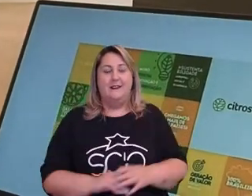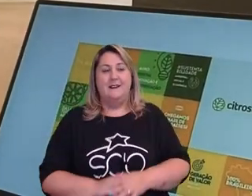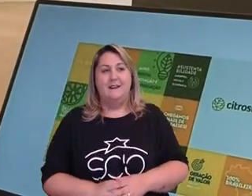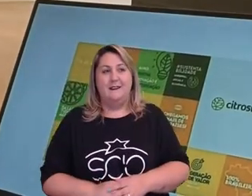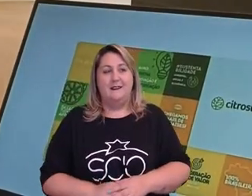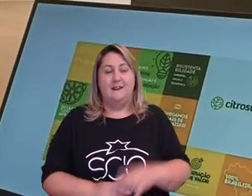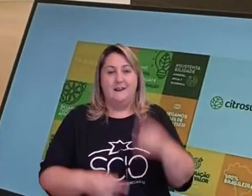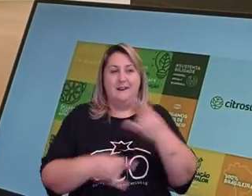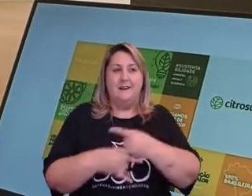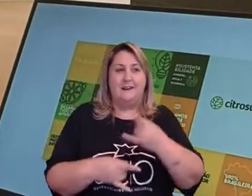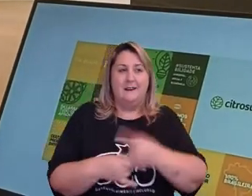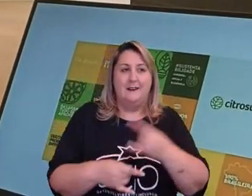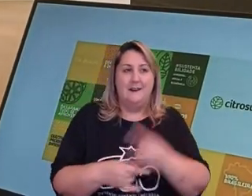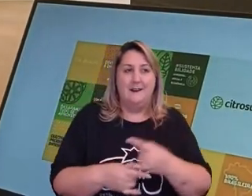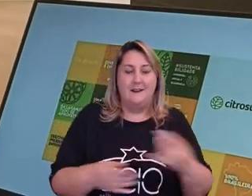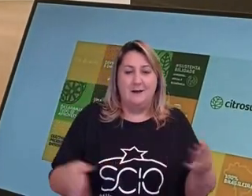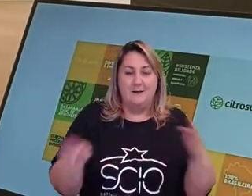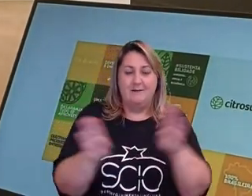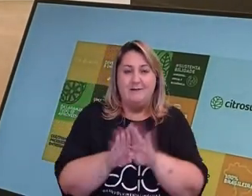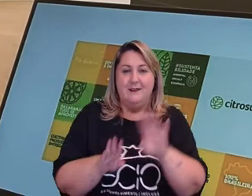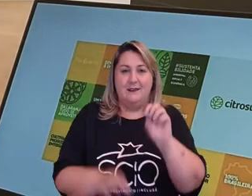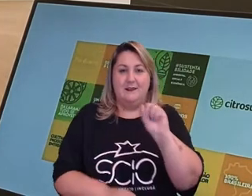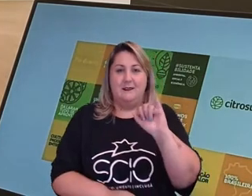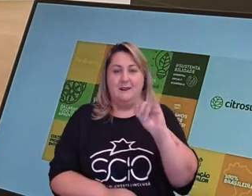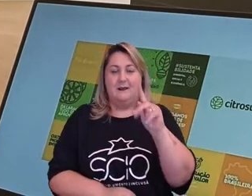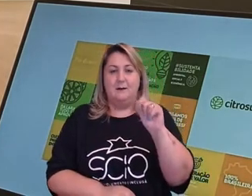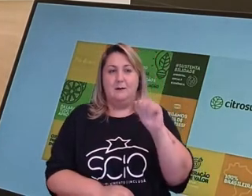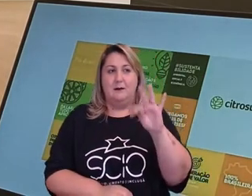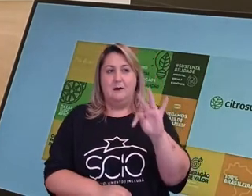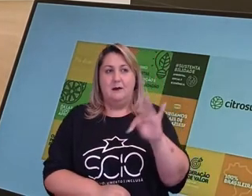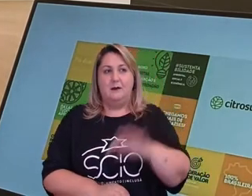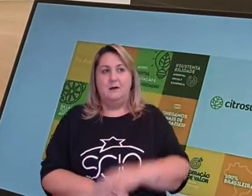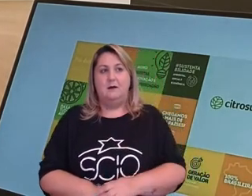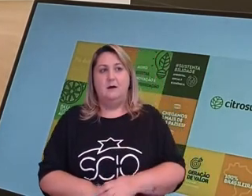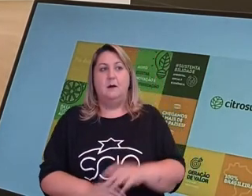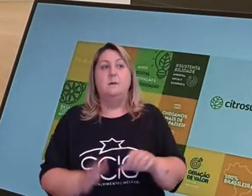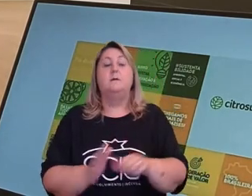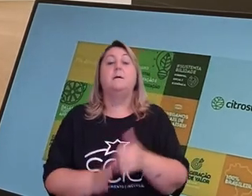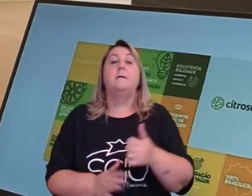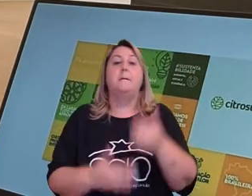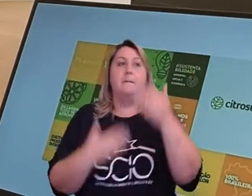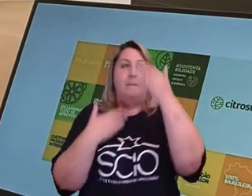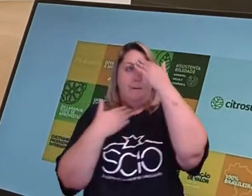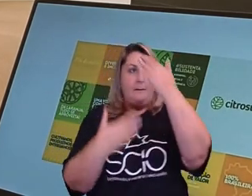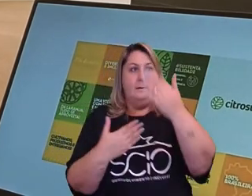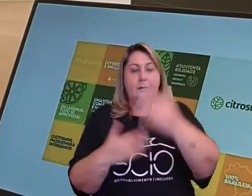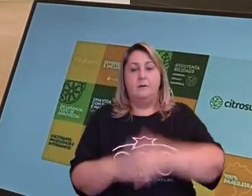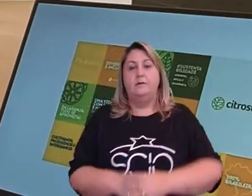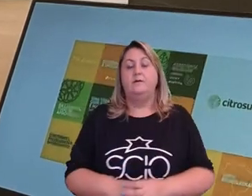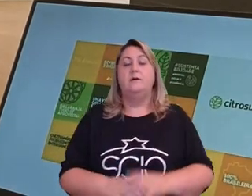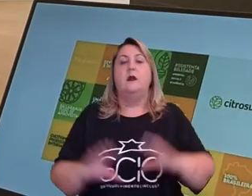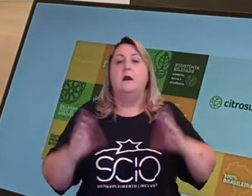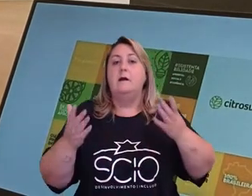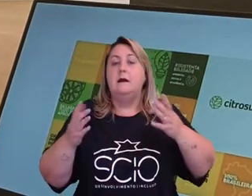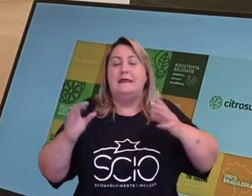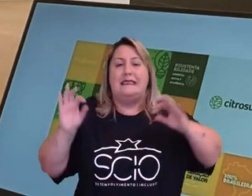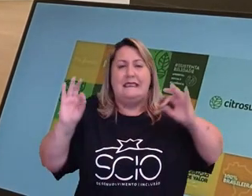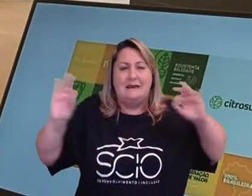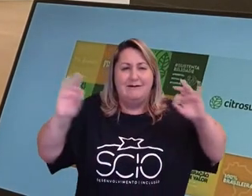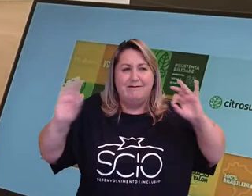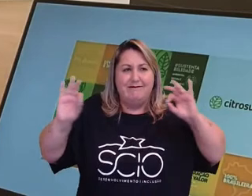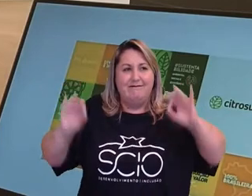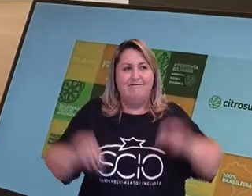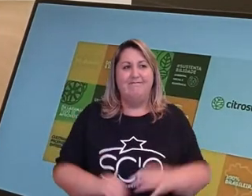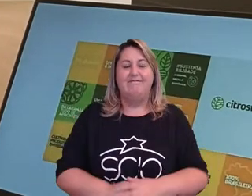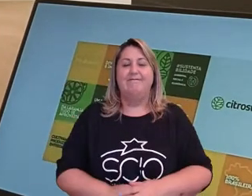live de fechamento da Cipate. Primeiro, agradecer e parabenizar pelo evento, evento sensacional.